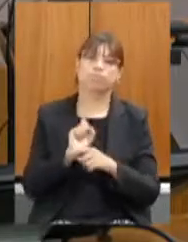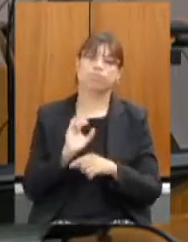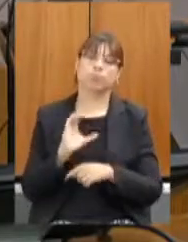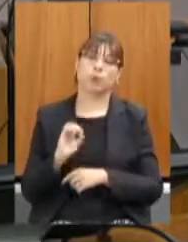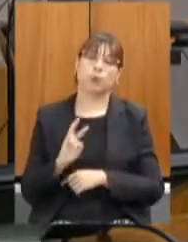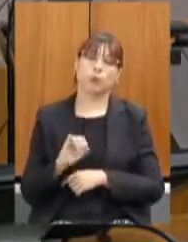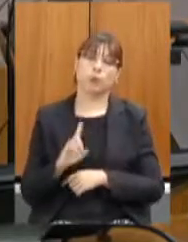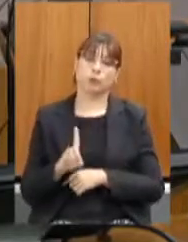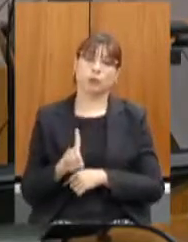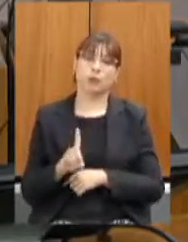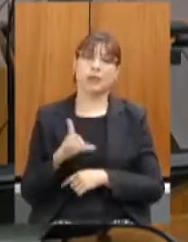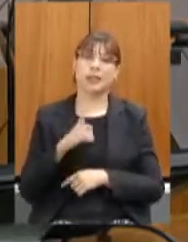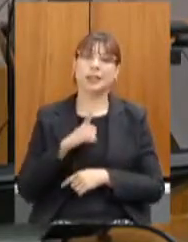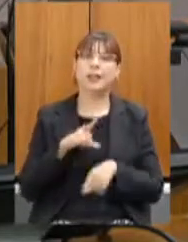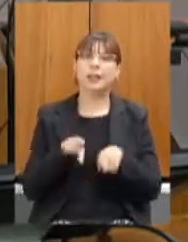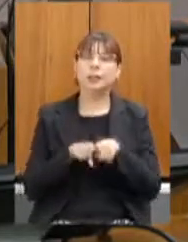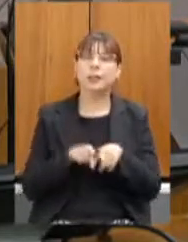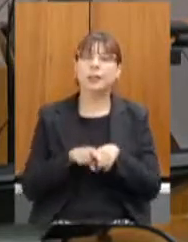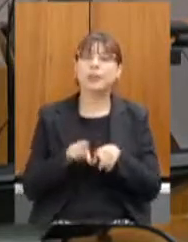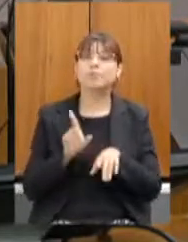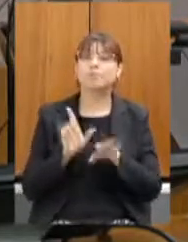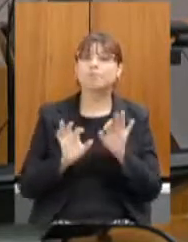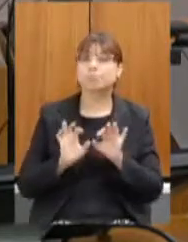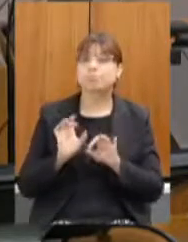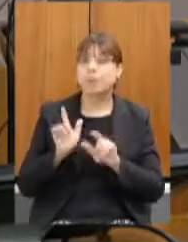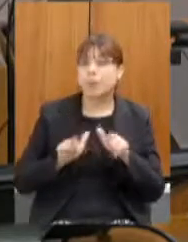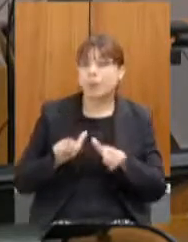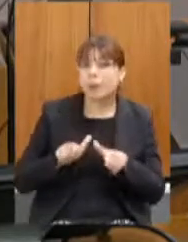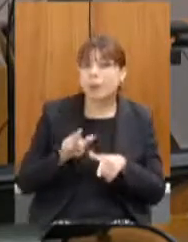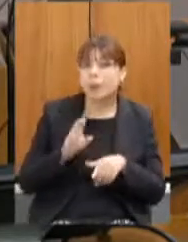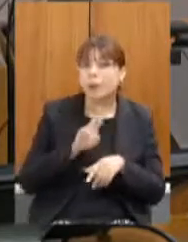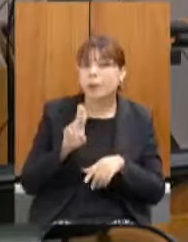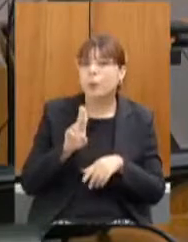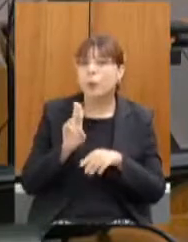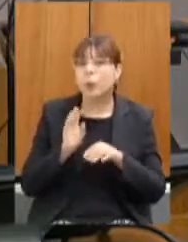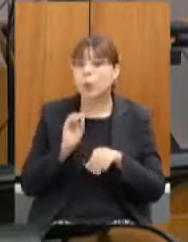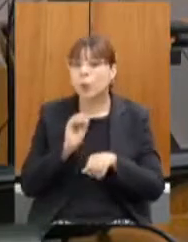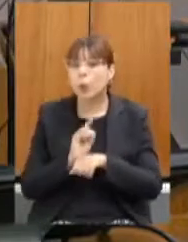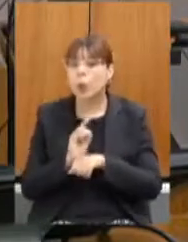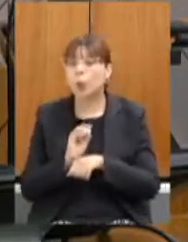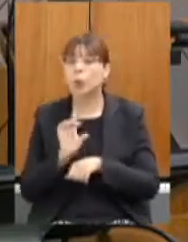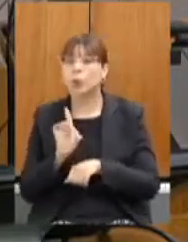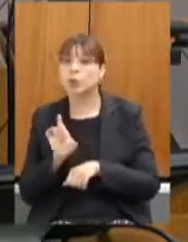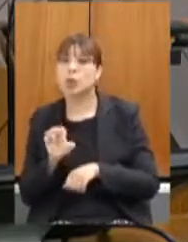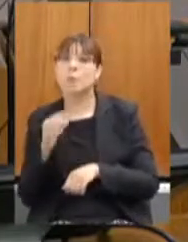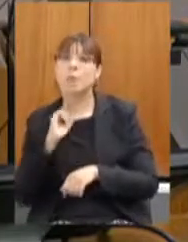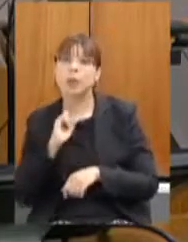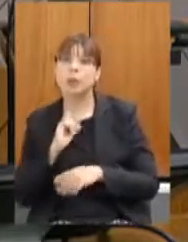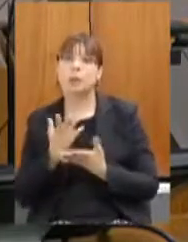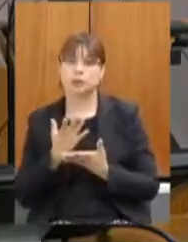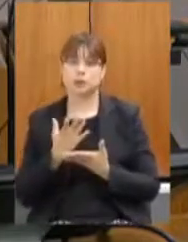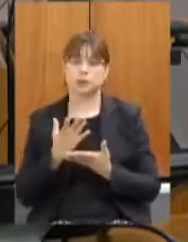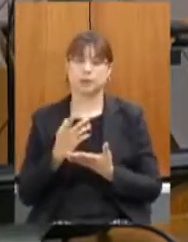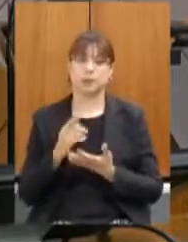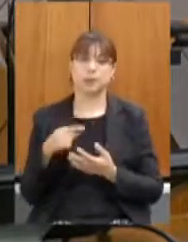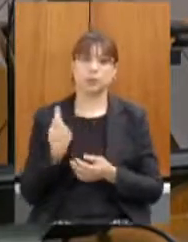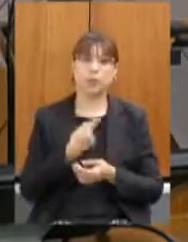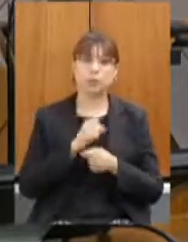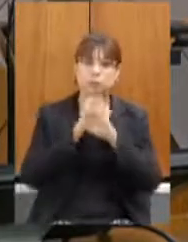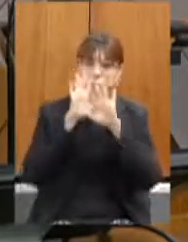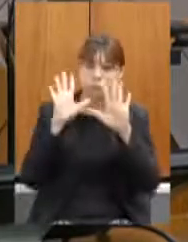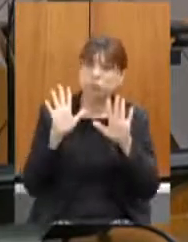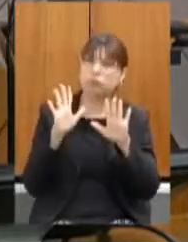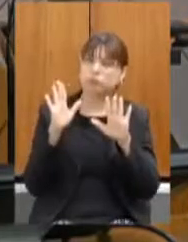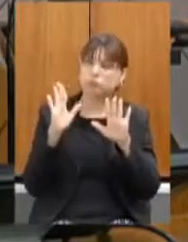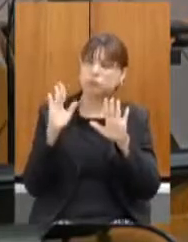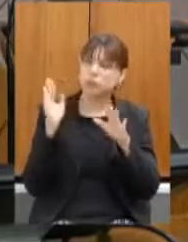ação que chama cuida de Minas essa ação gera de retomado seja nós claramente identificamos que